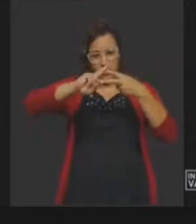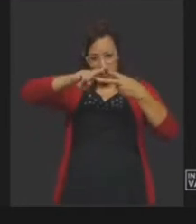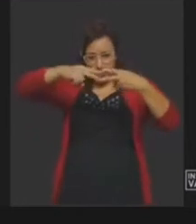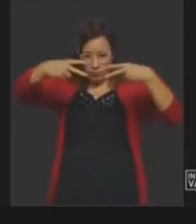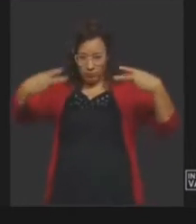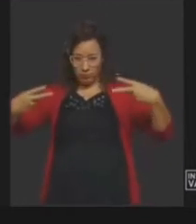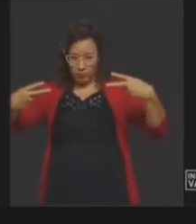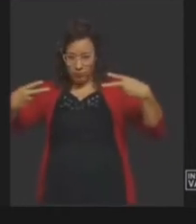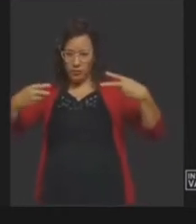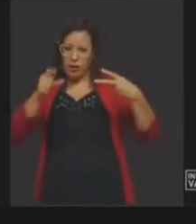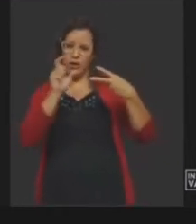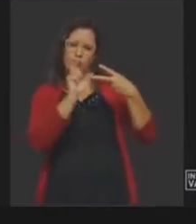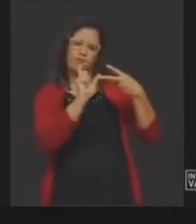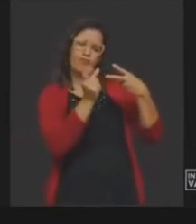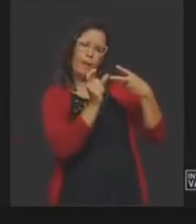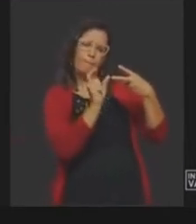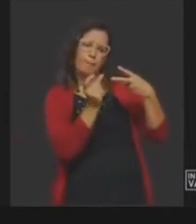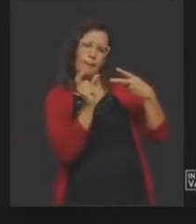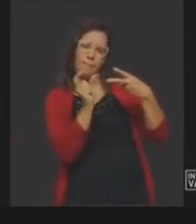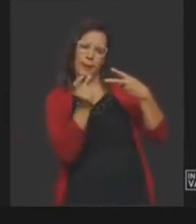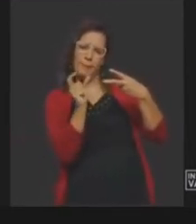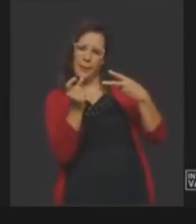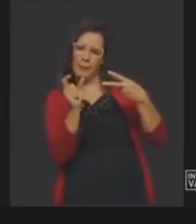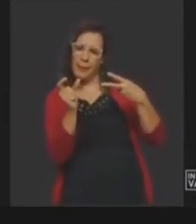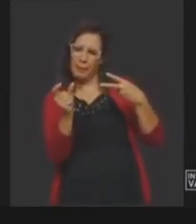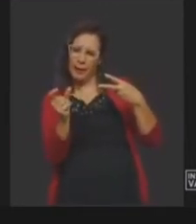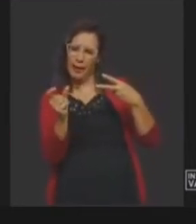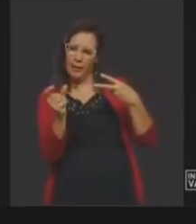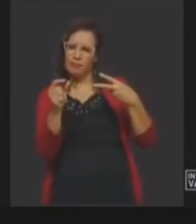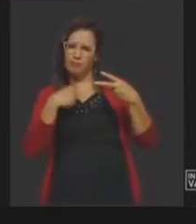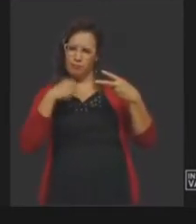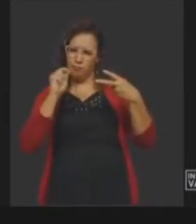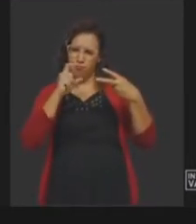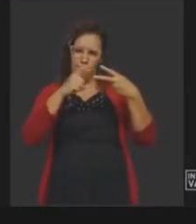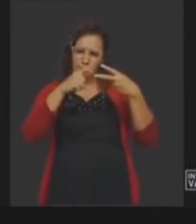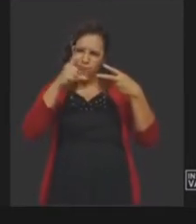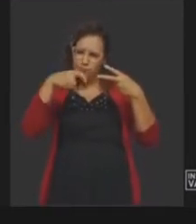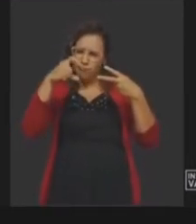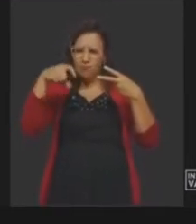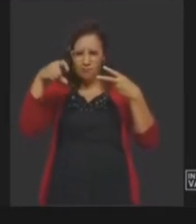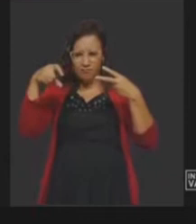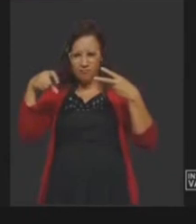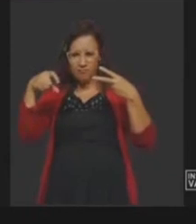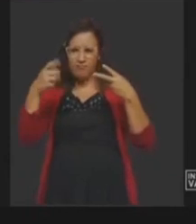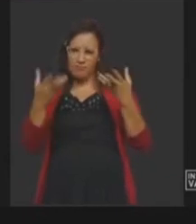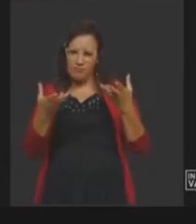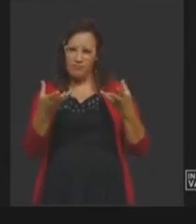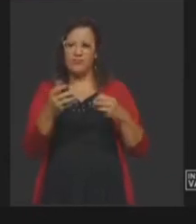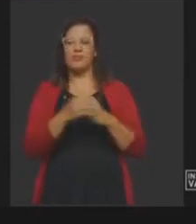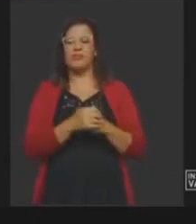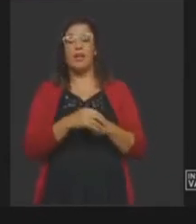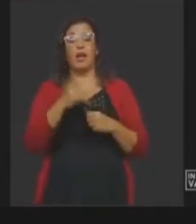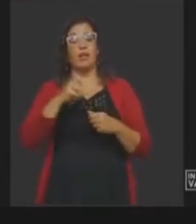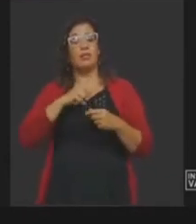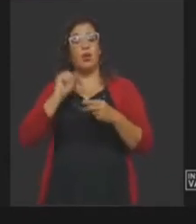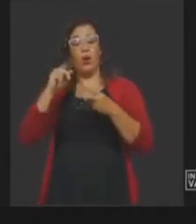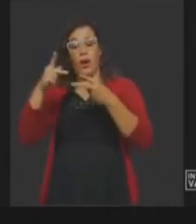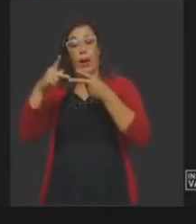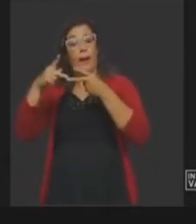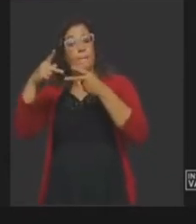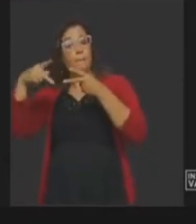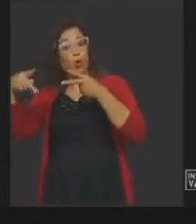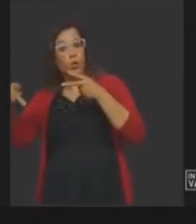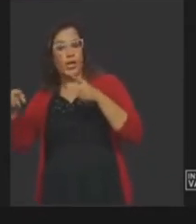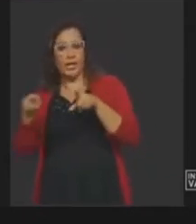codifica alguma característica, né? Ou a produção de uma proteína de uma maneira geral. Então, ela é feita